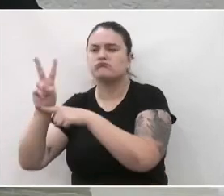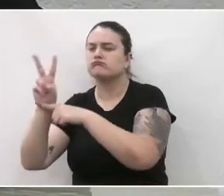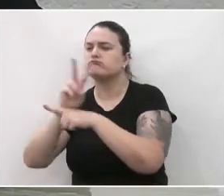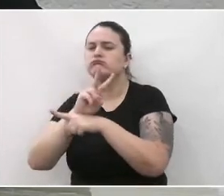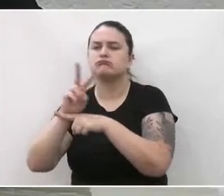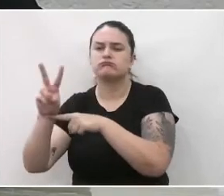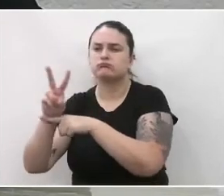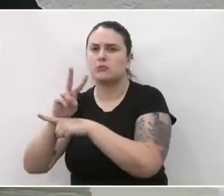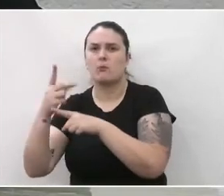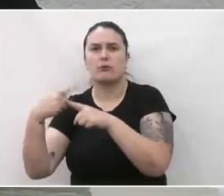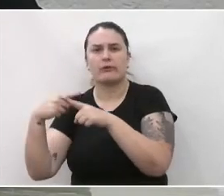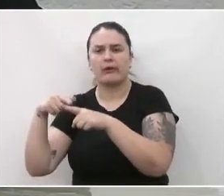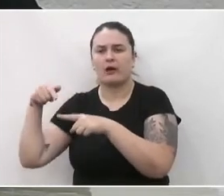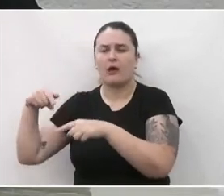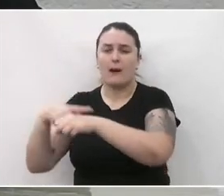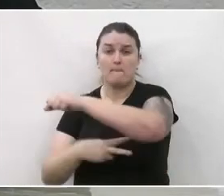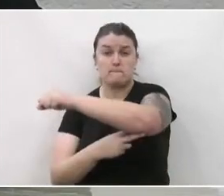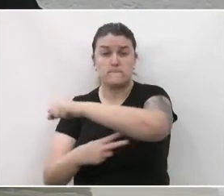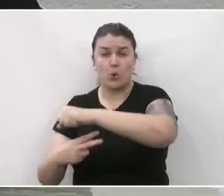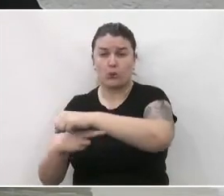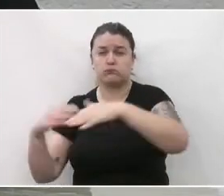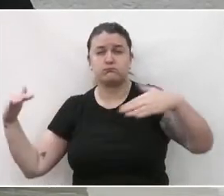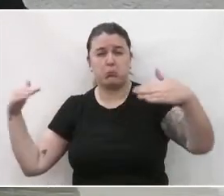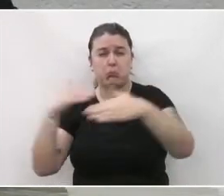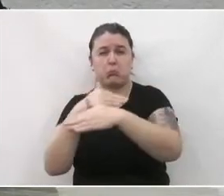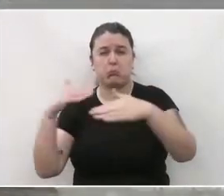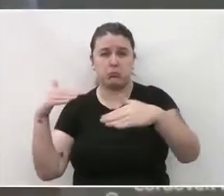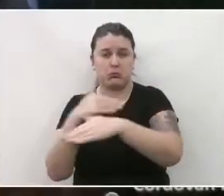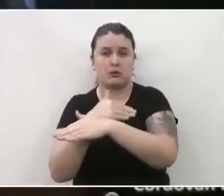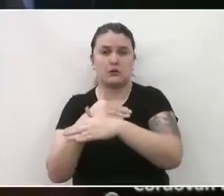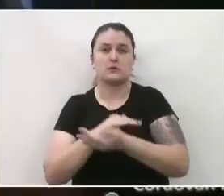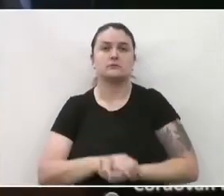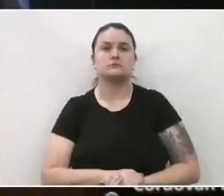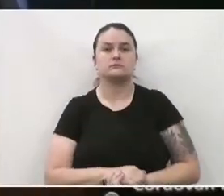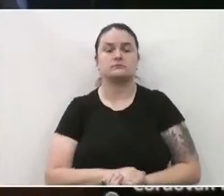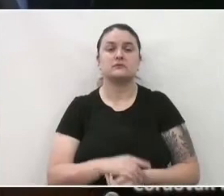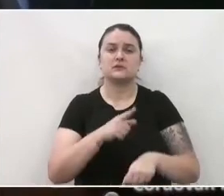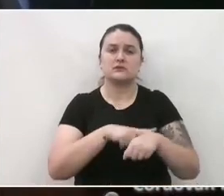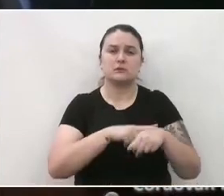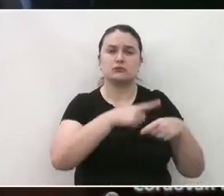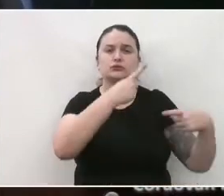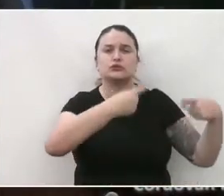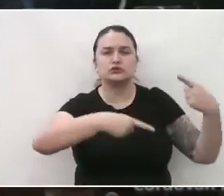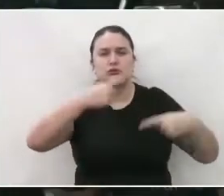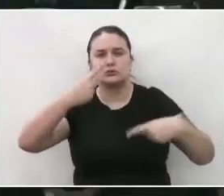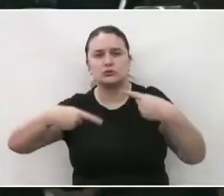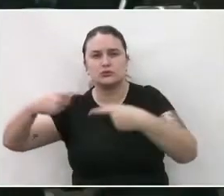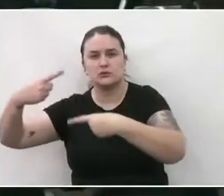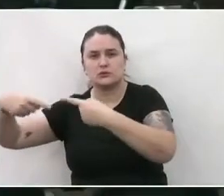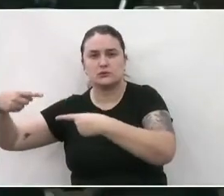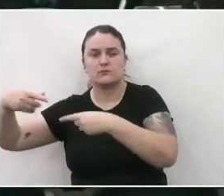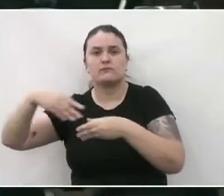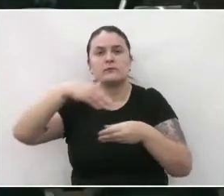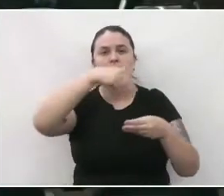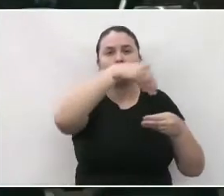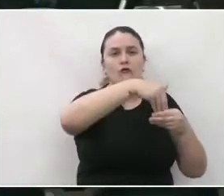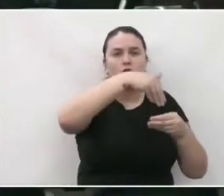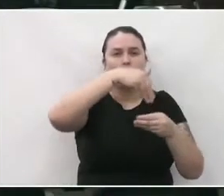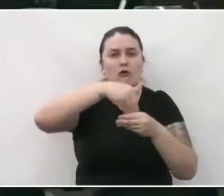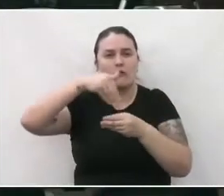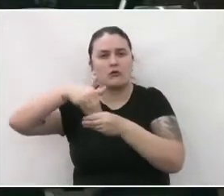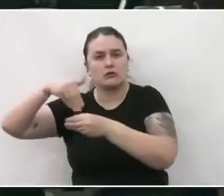pessoas, depois da inauguração desse novo acesso. Em discussão. Em